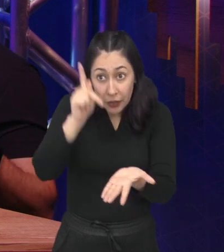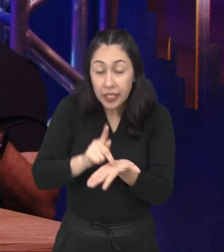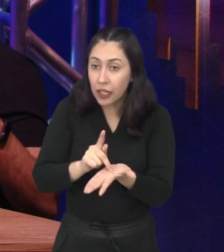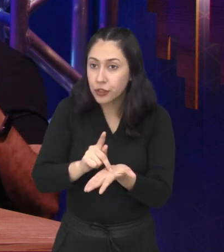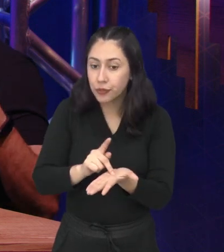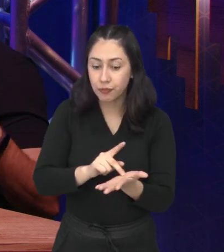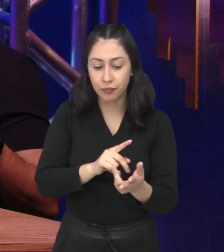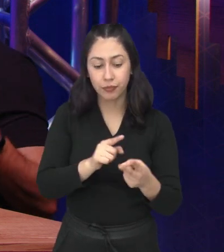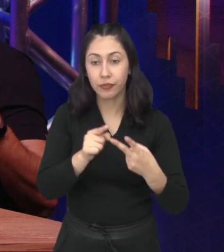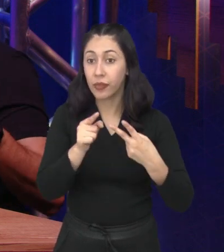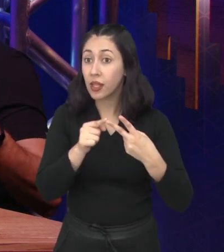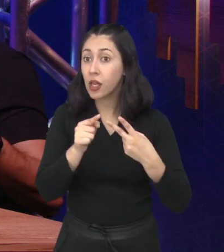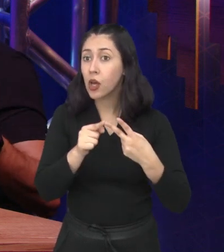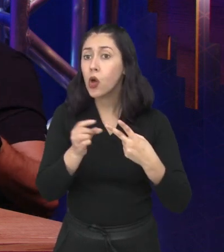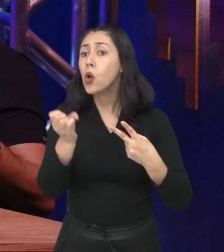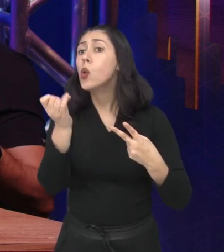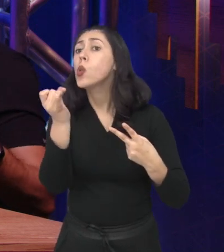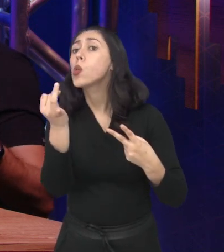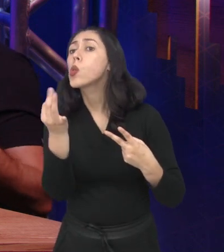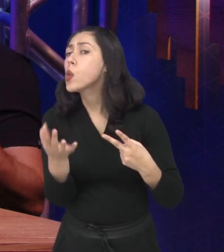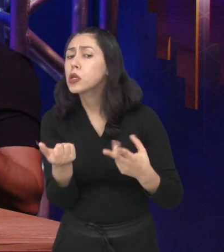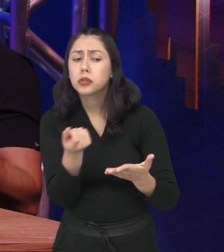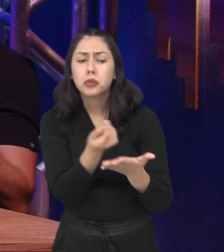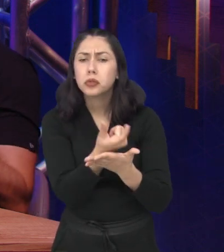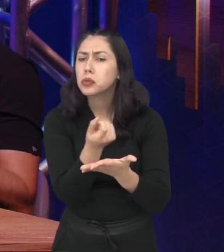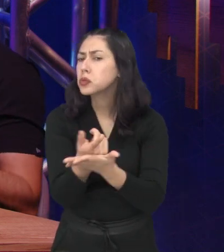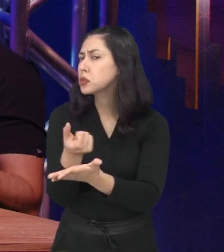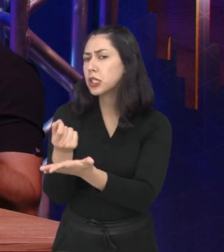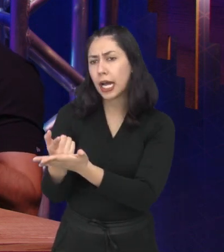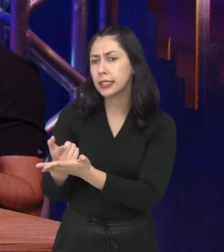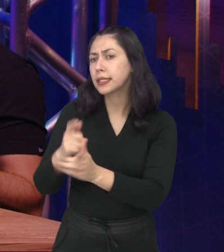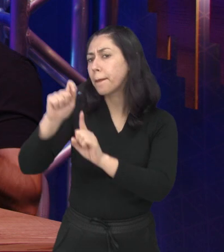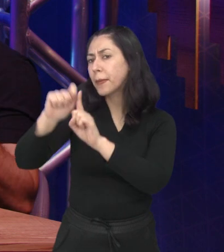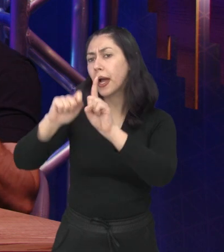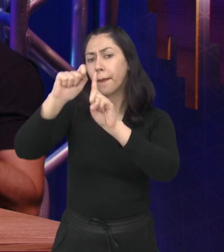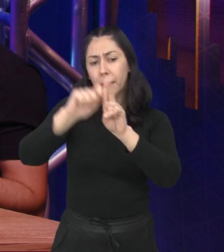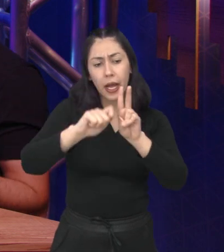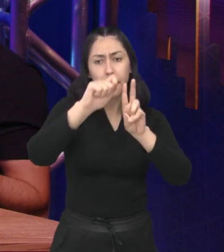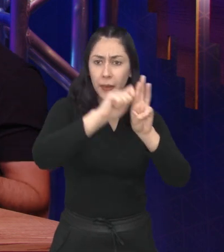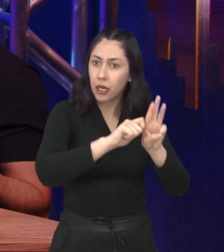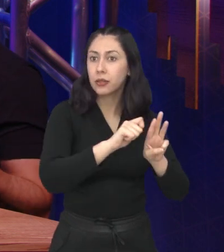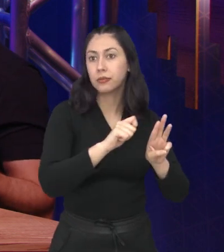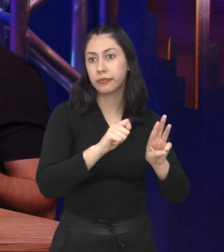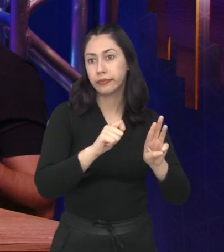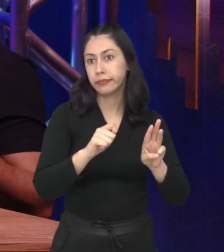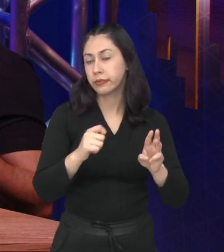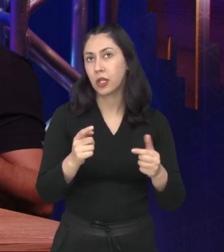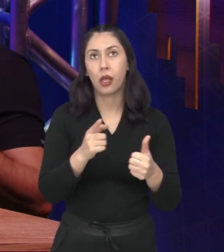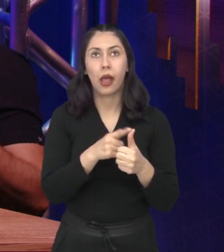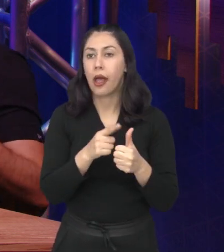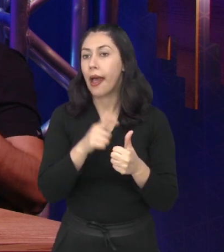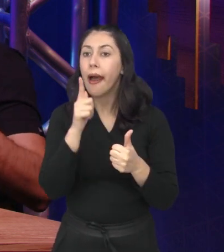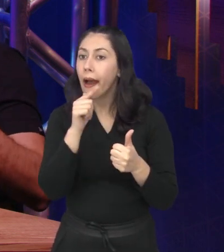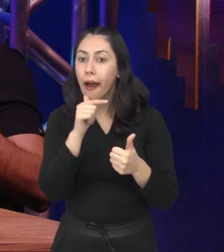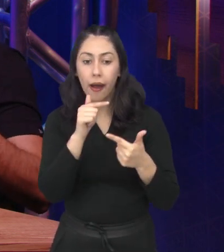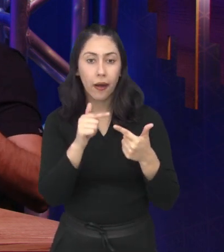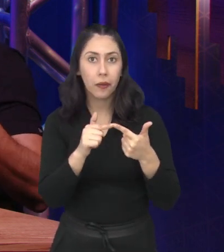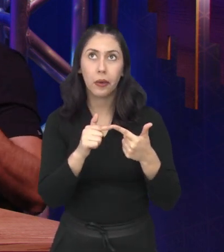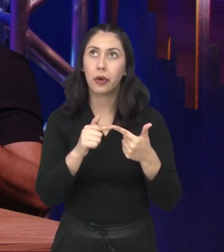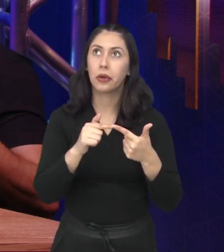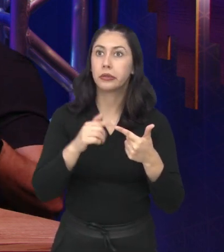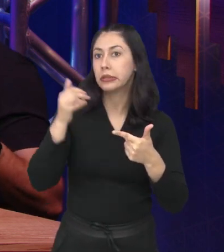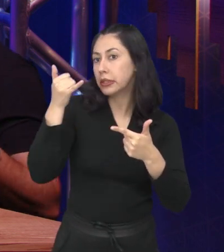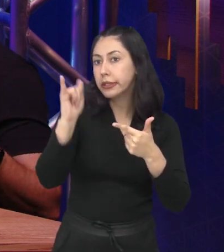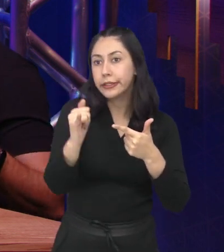direito. Saiba qual é o seu custo de vida, ou seja, os gastos fixos. Então, água, luz,